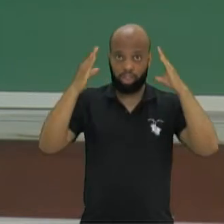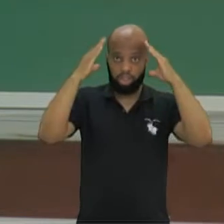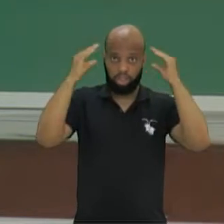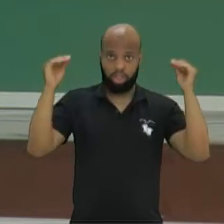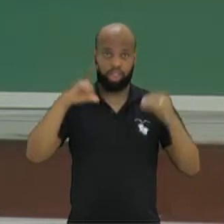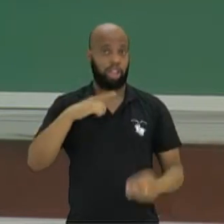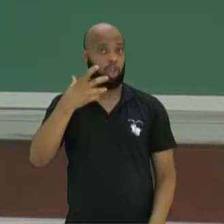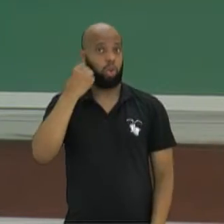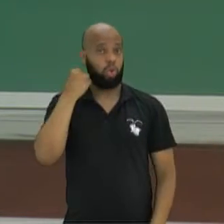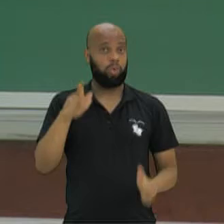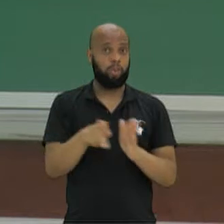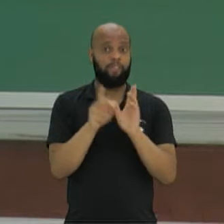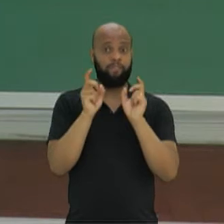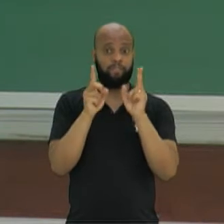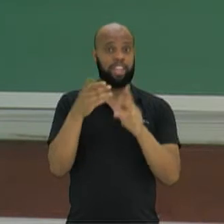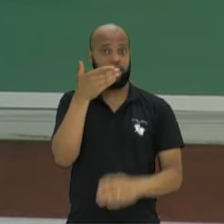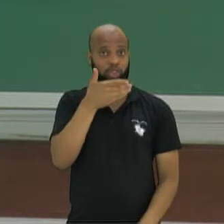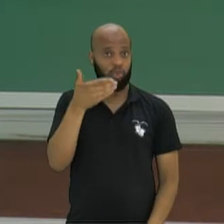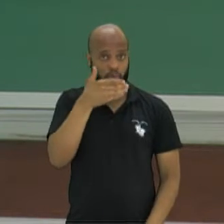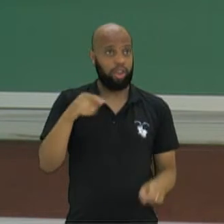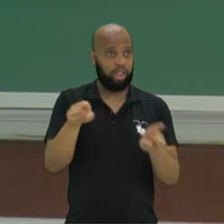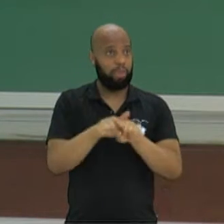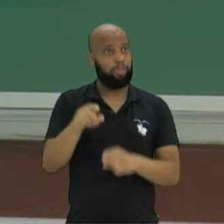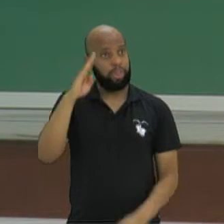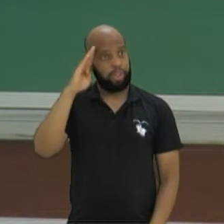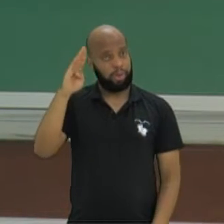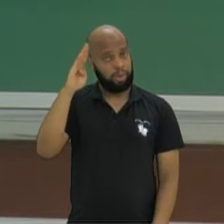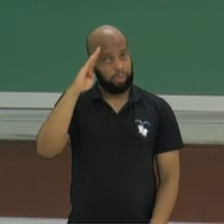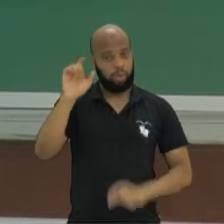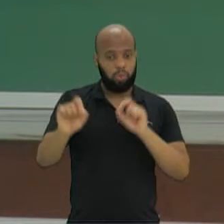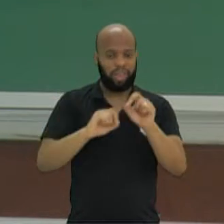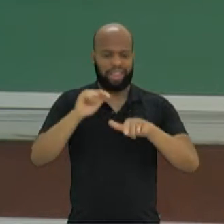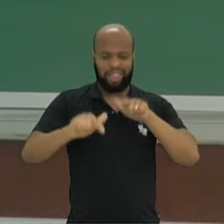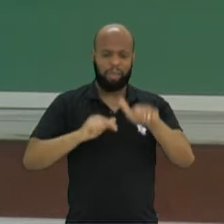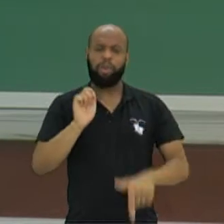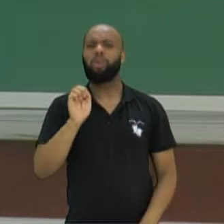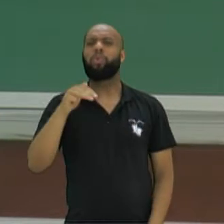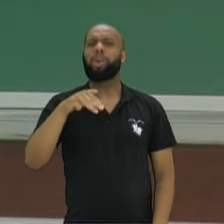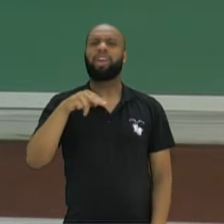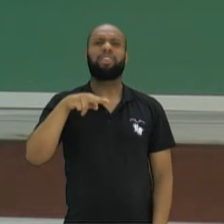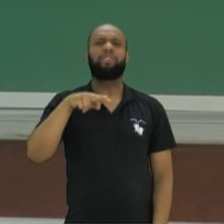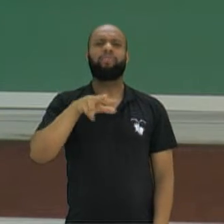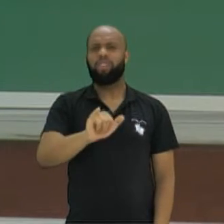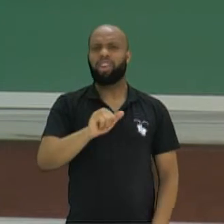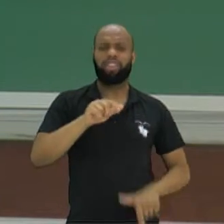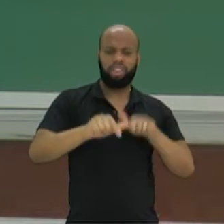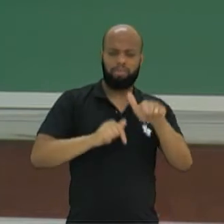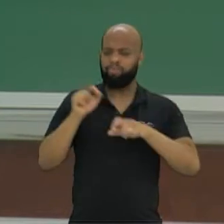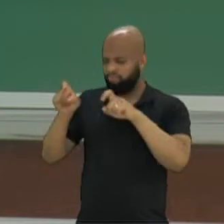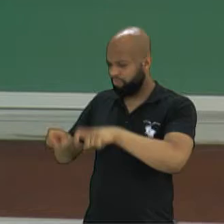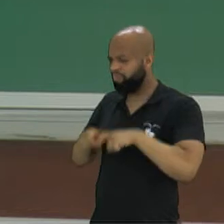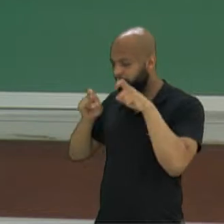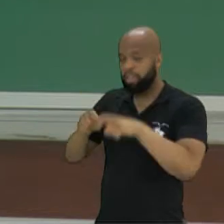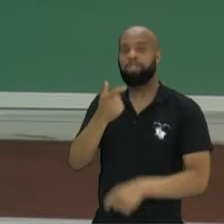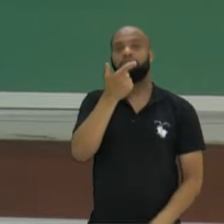lucrariam com a venda do açúcar e a principal mão de obra dessas fazendas. E eu retomo novamente a